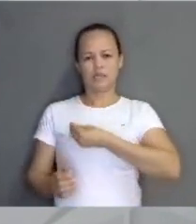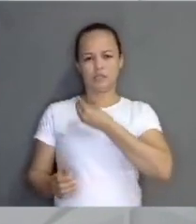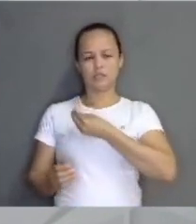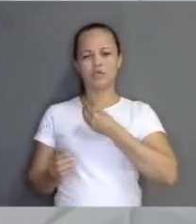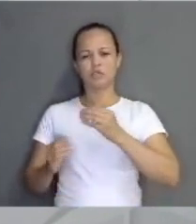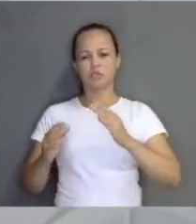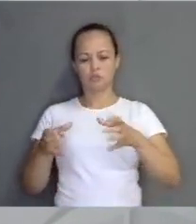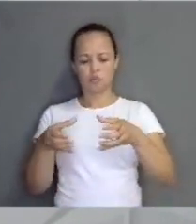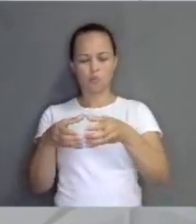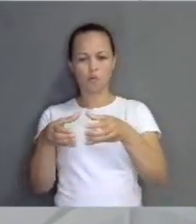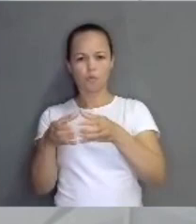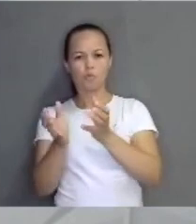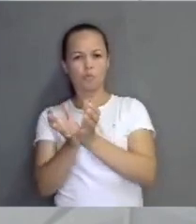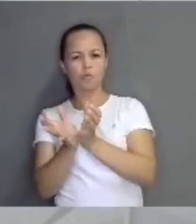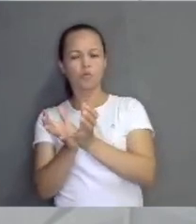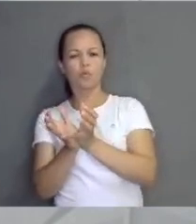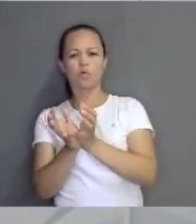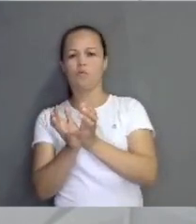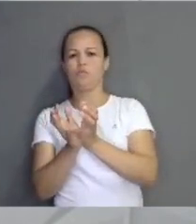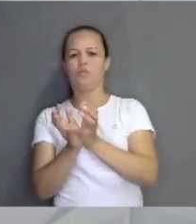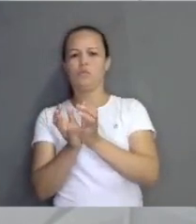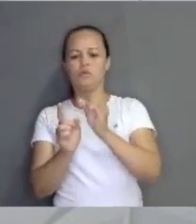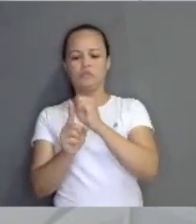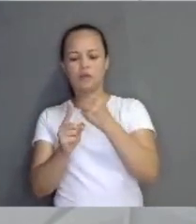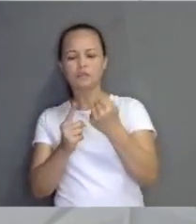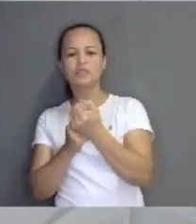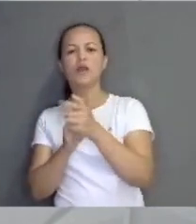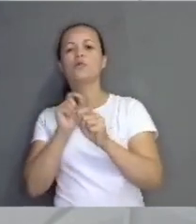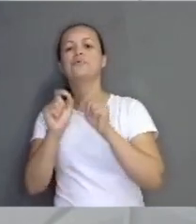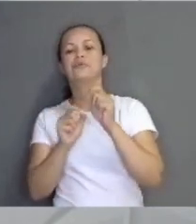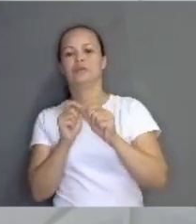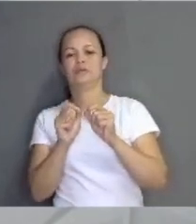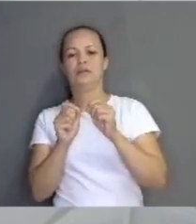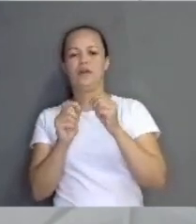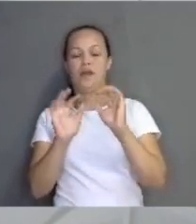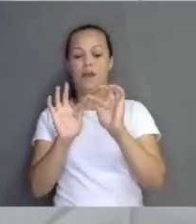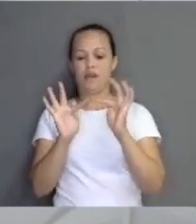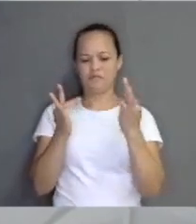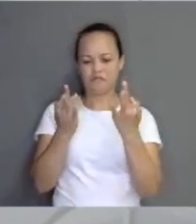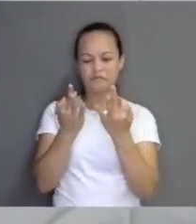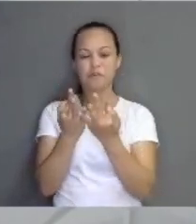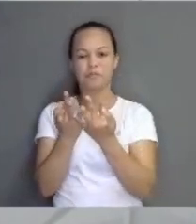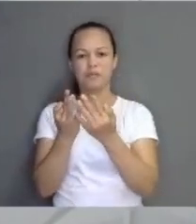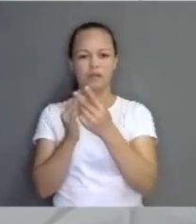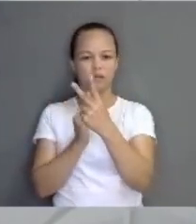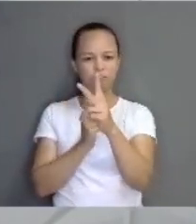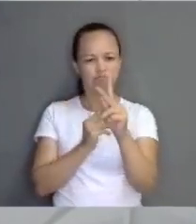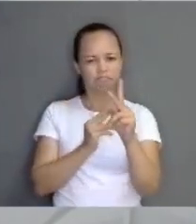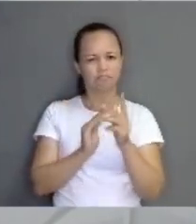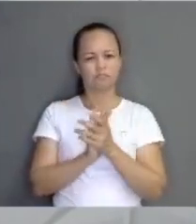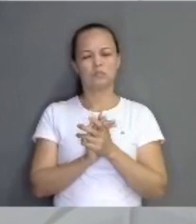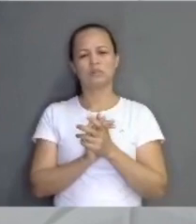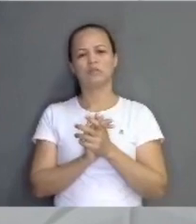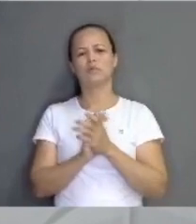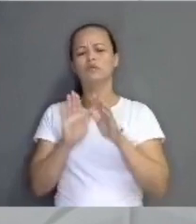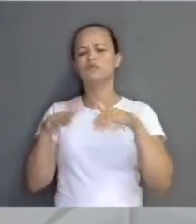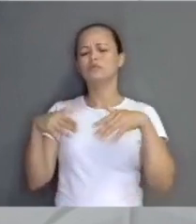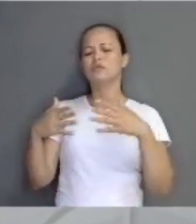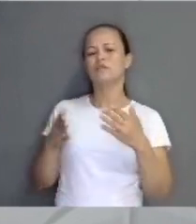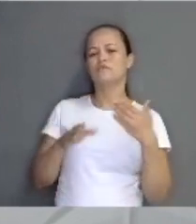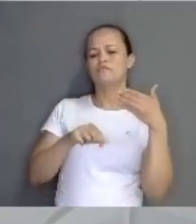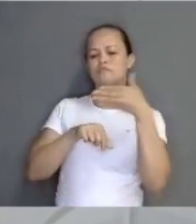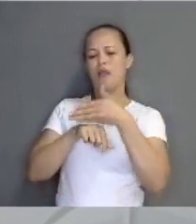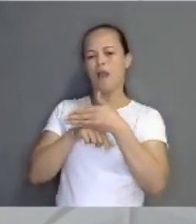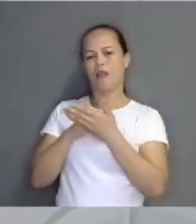social, que é a sua família. Quando você vai lá na sua igreja, lá na sua religião, quando você